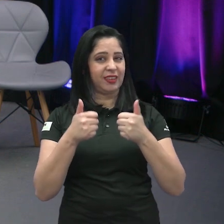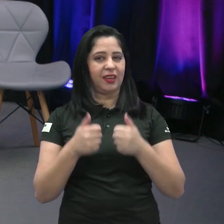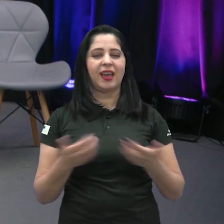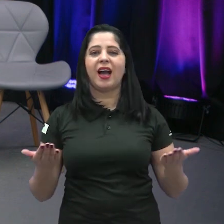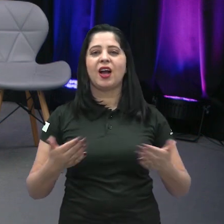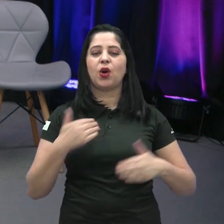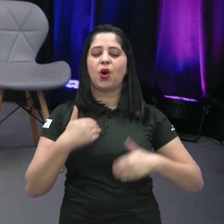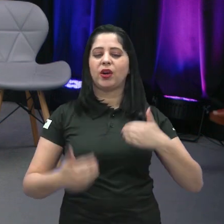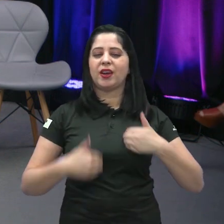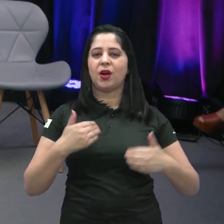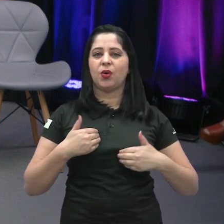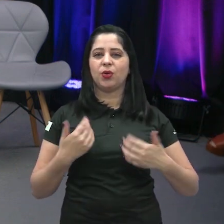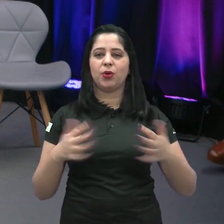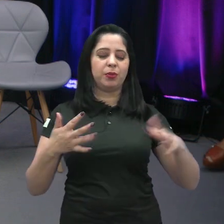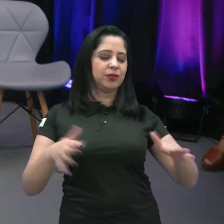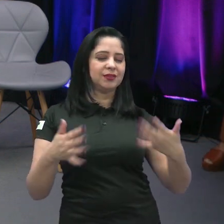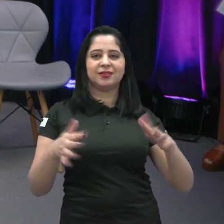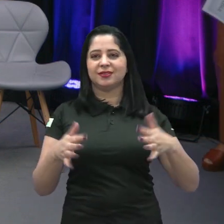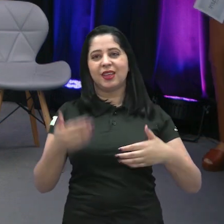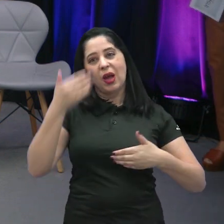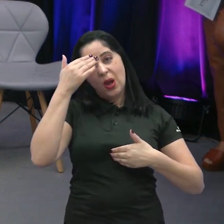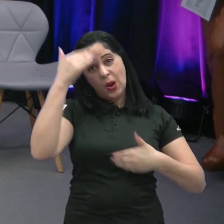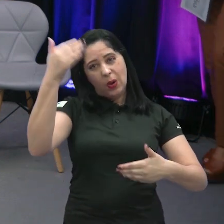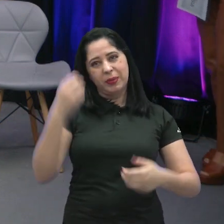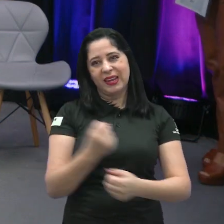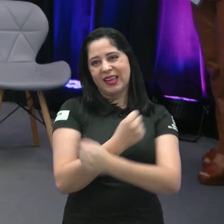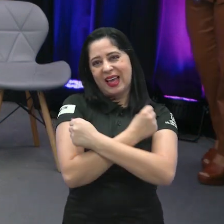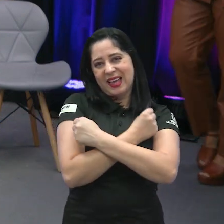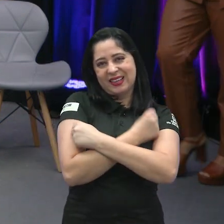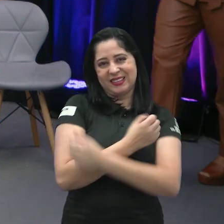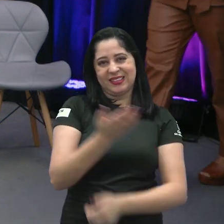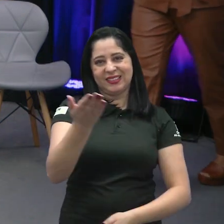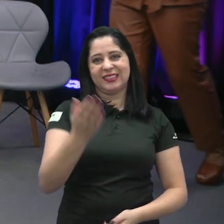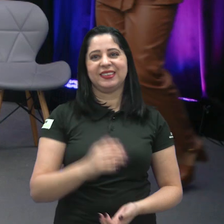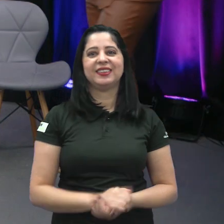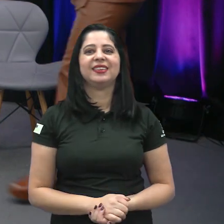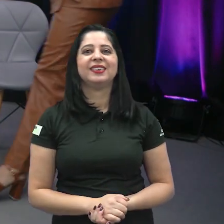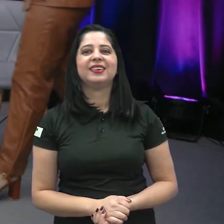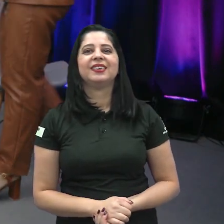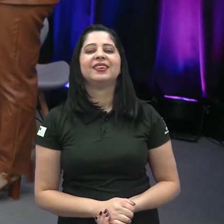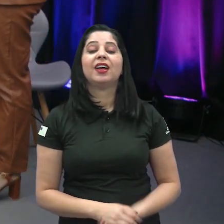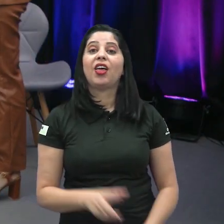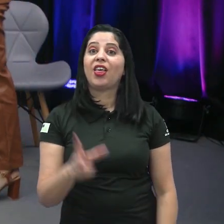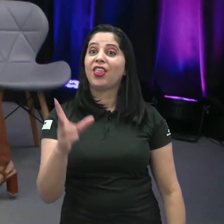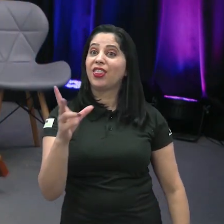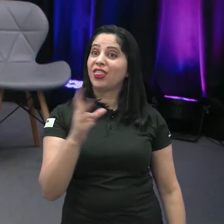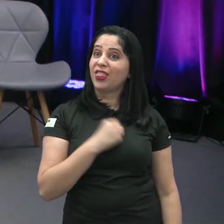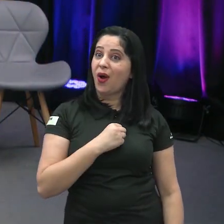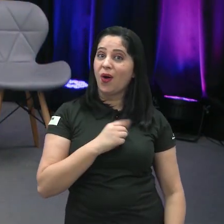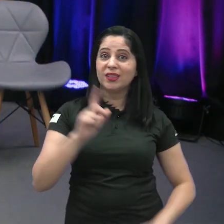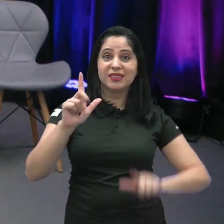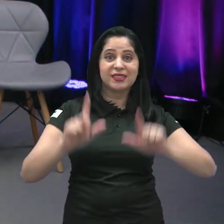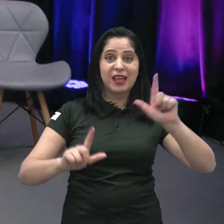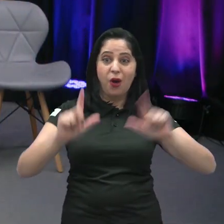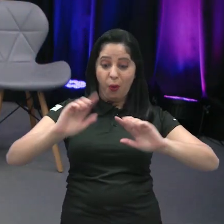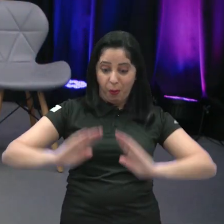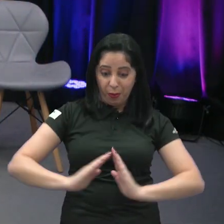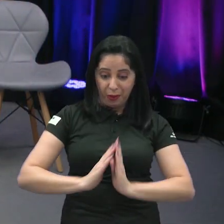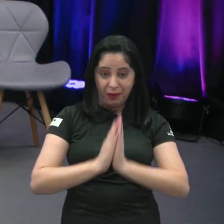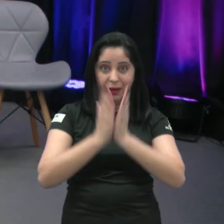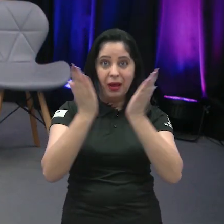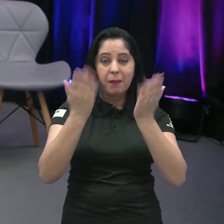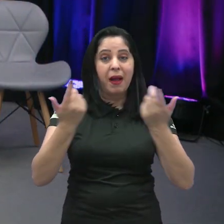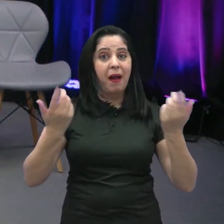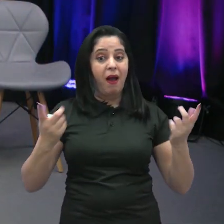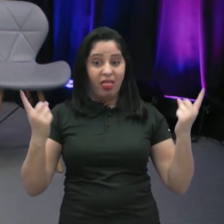Muito bem, galerinha, é só soltar o corpo. Muito obrigado, um abraço a todos. Gente, o que foi essa inspiração de